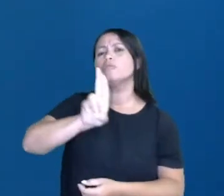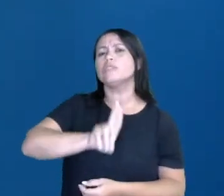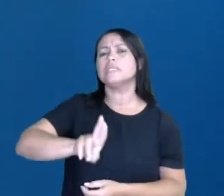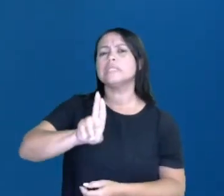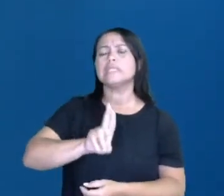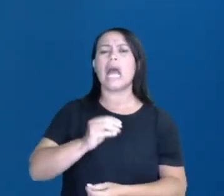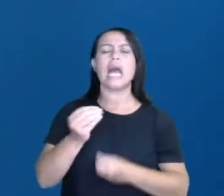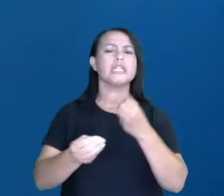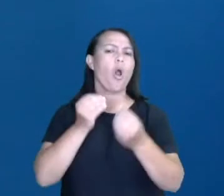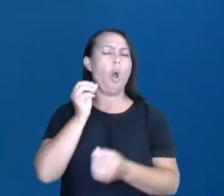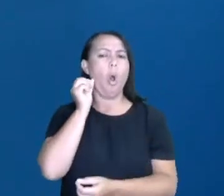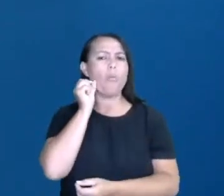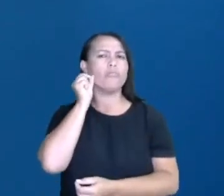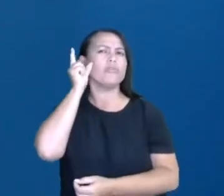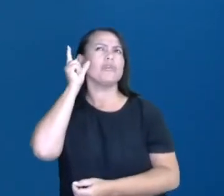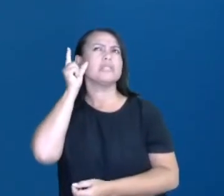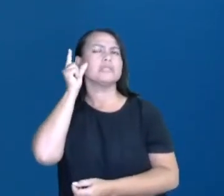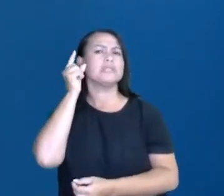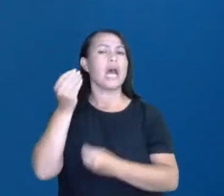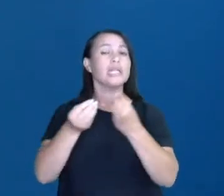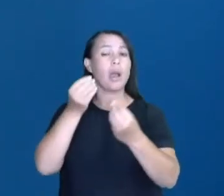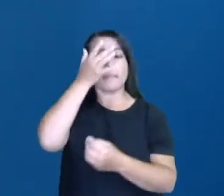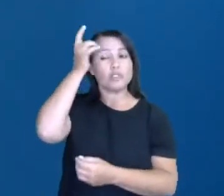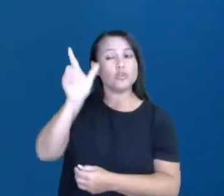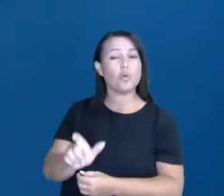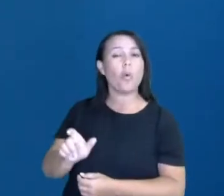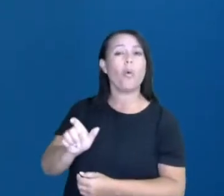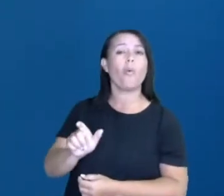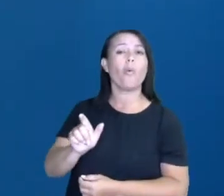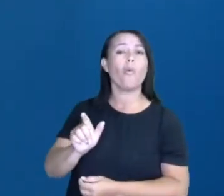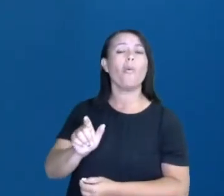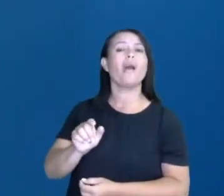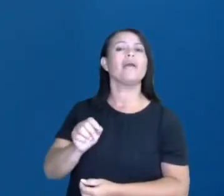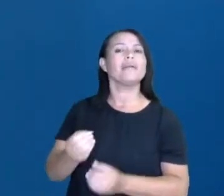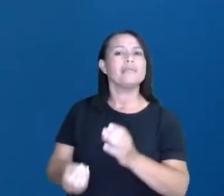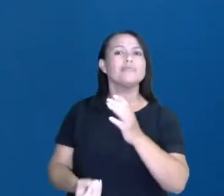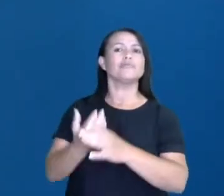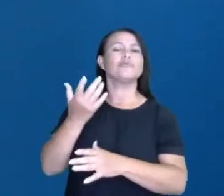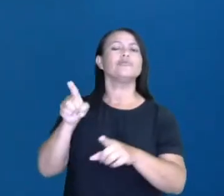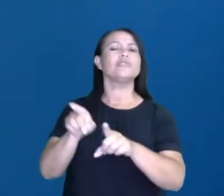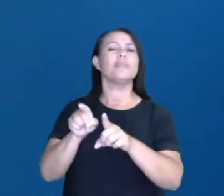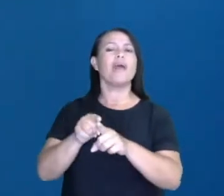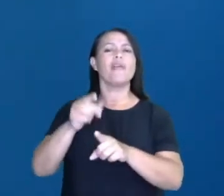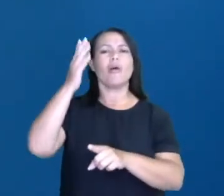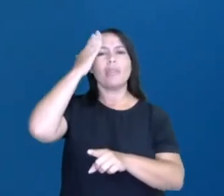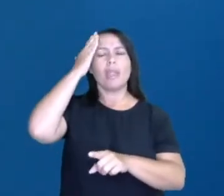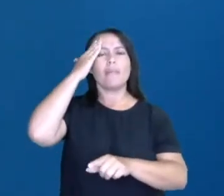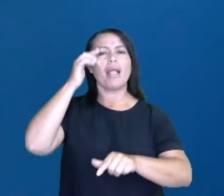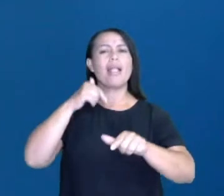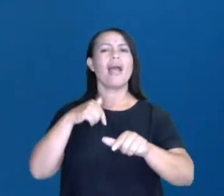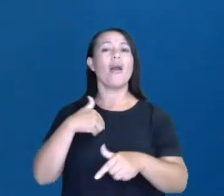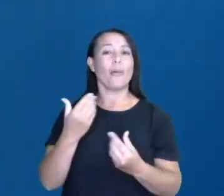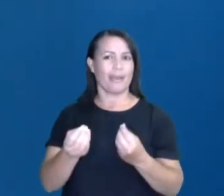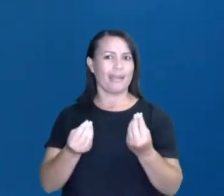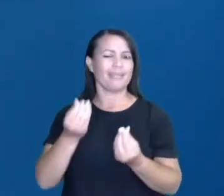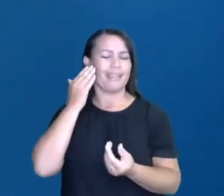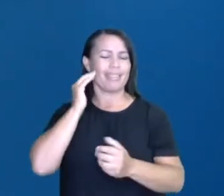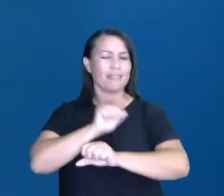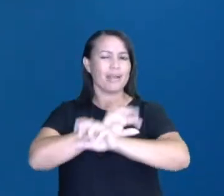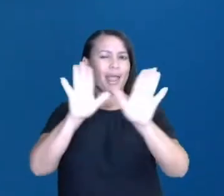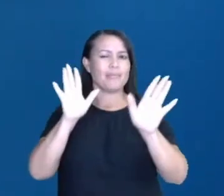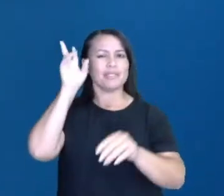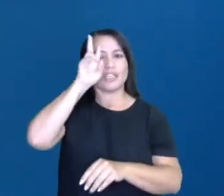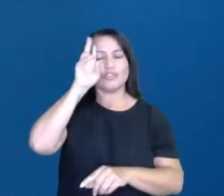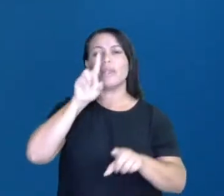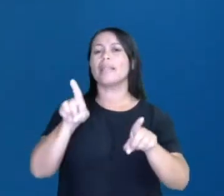como ela foi inventada, por quem ela foi inventada. Vamos trabalhar bem direitinho para a gente entender a história dela, né?